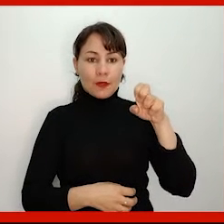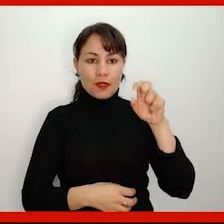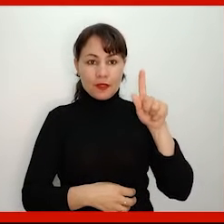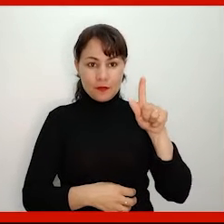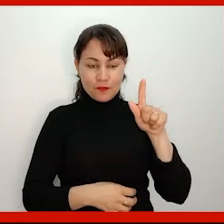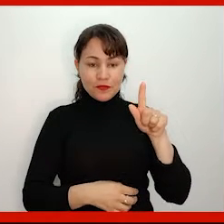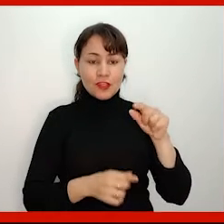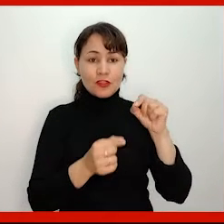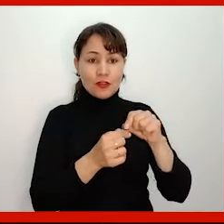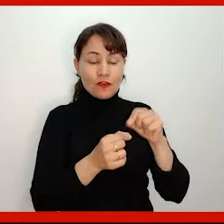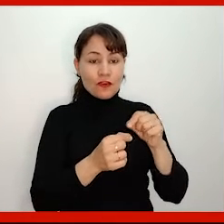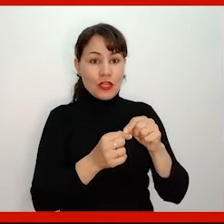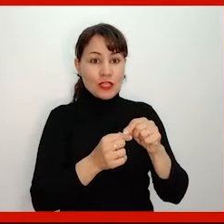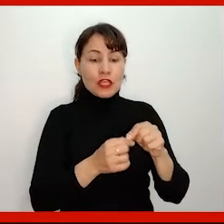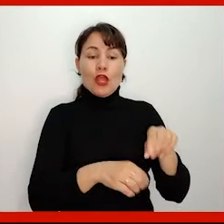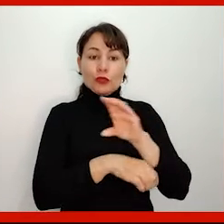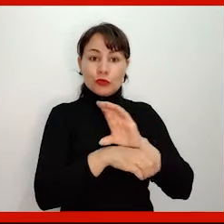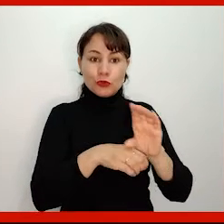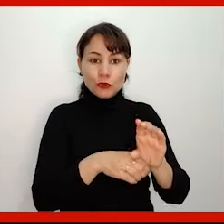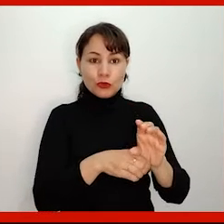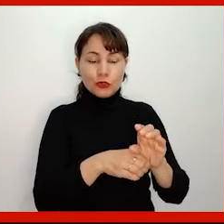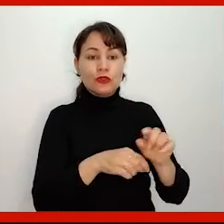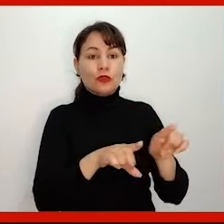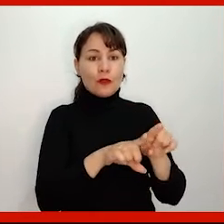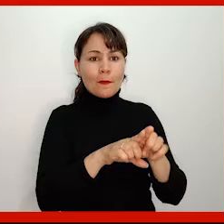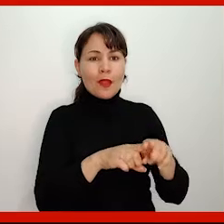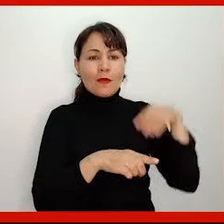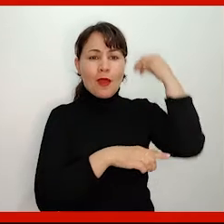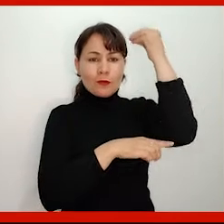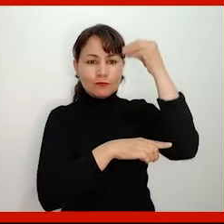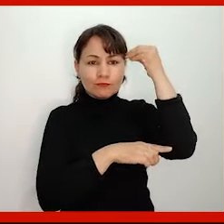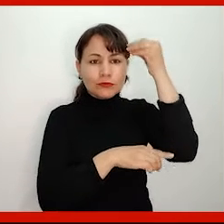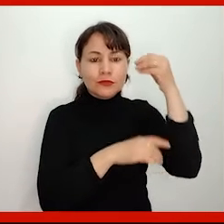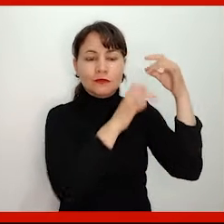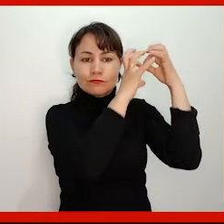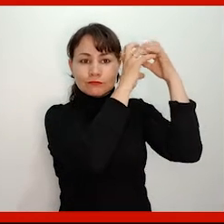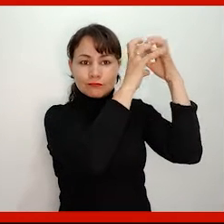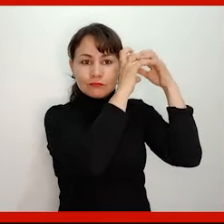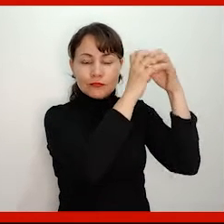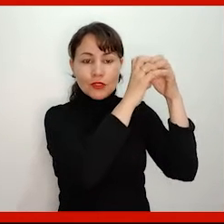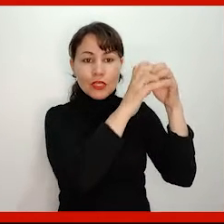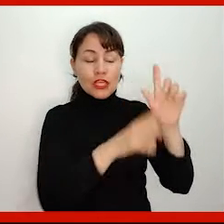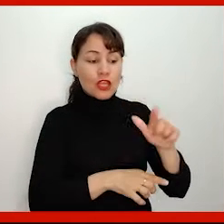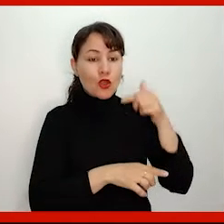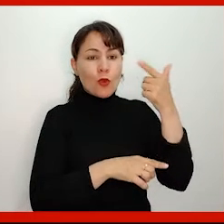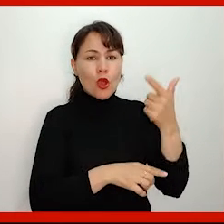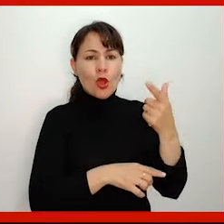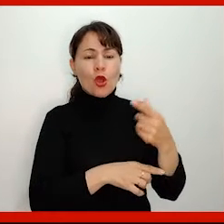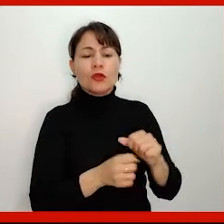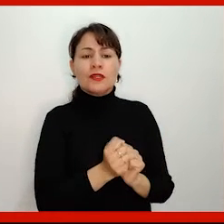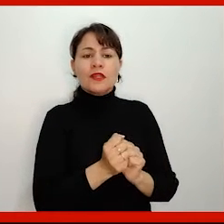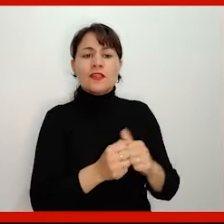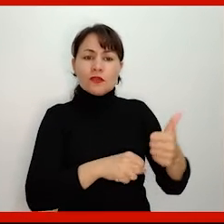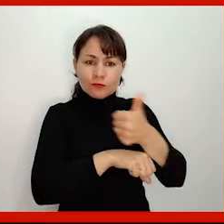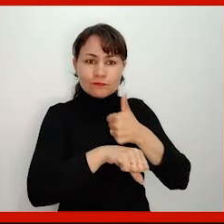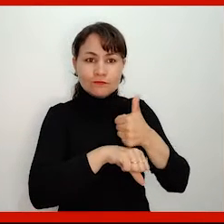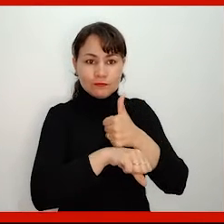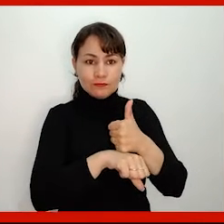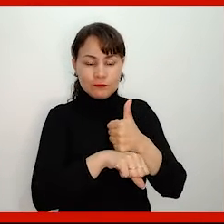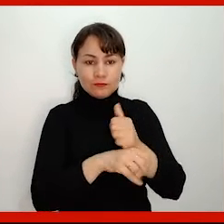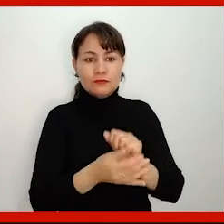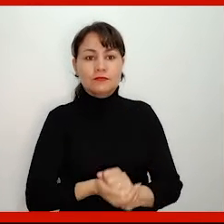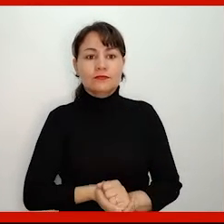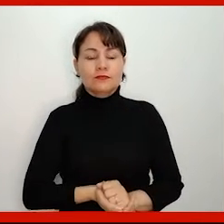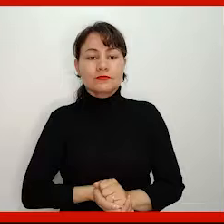neuropsicopedagoga clínica, estou fazendo a complementação para o curso de neuropsicopedagogia institucional e tenho algumas outras